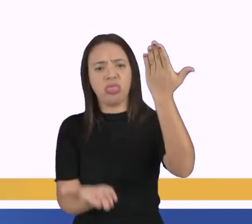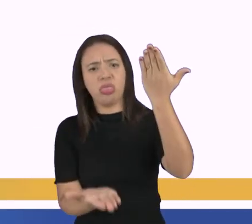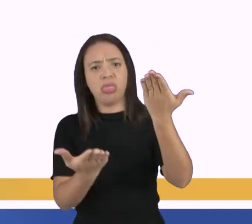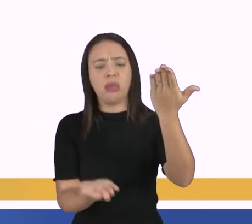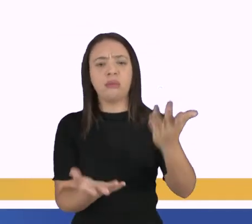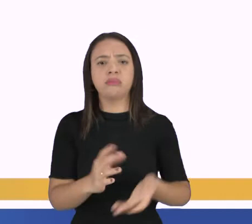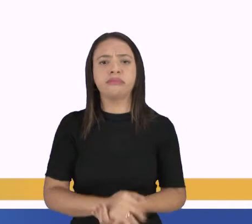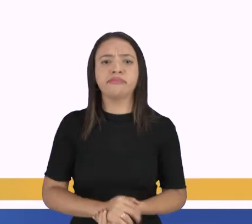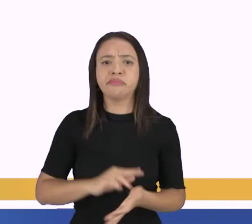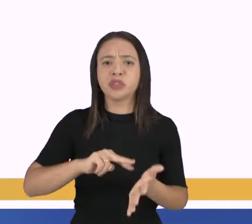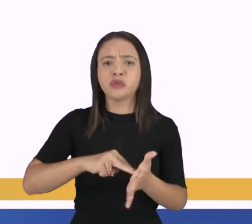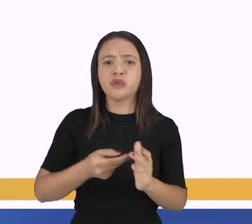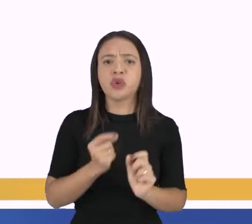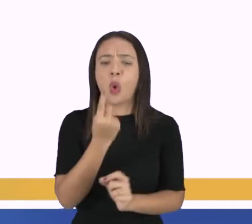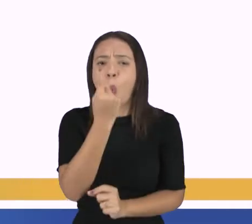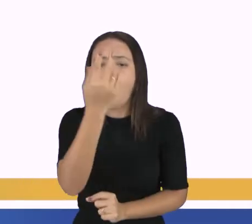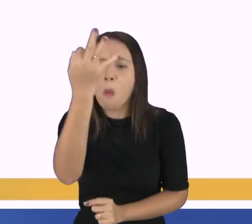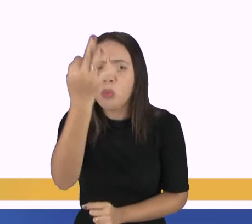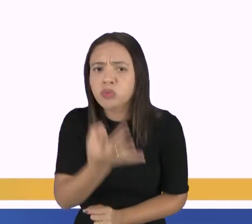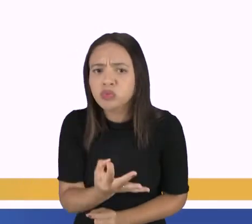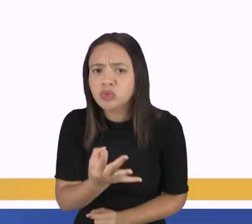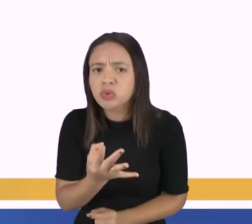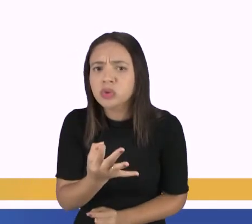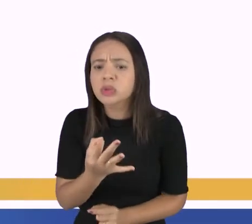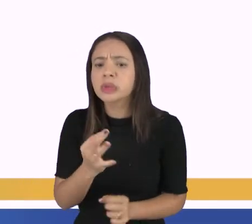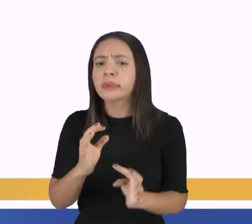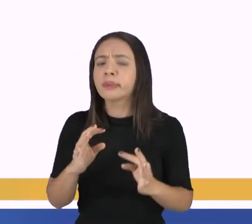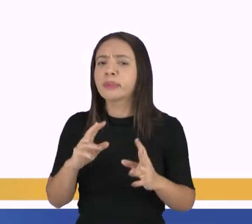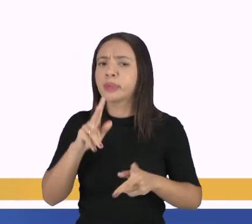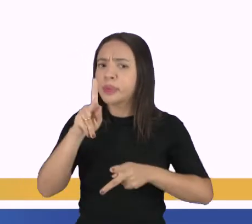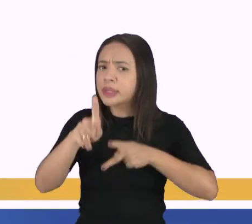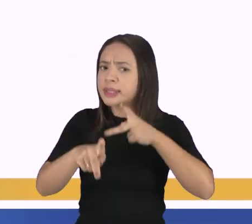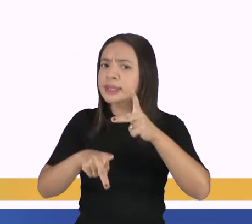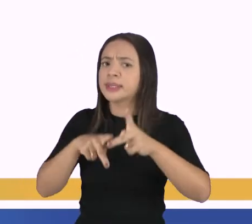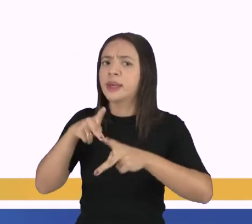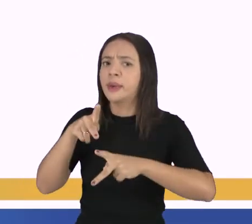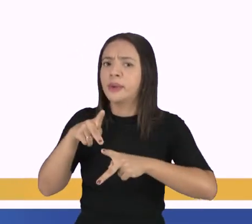pessoal? Que 1% da população contém, né, ou